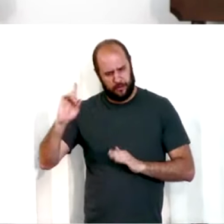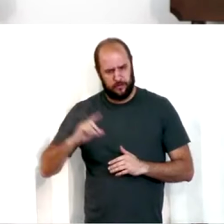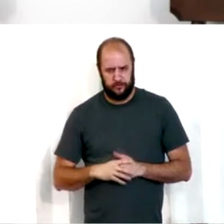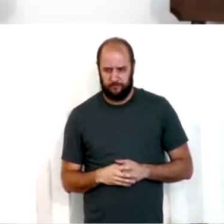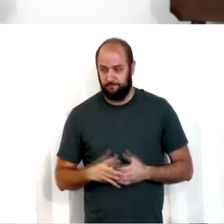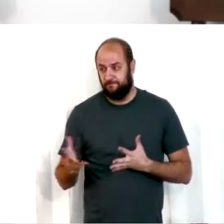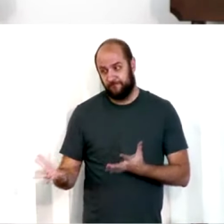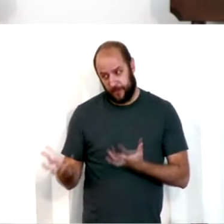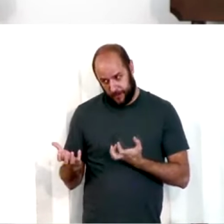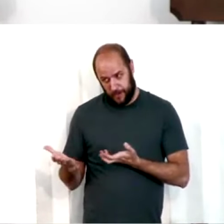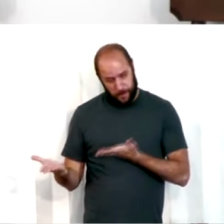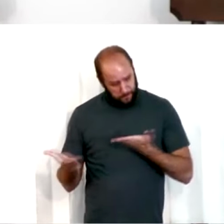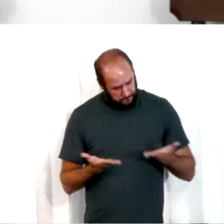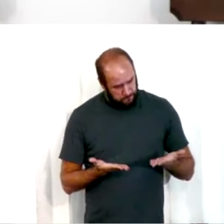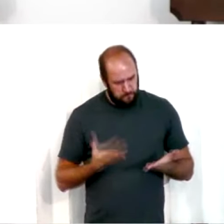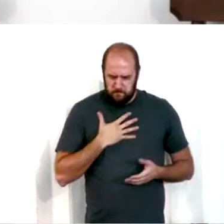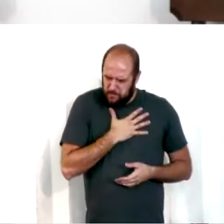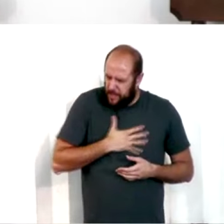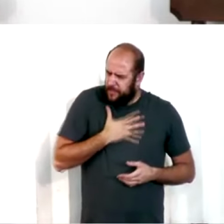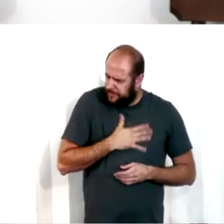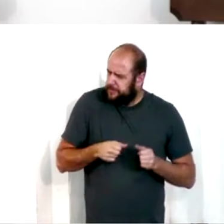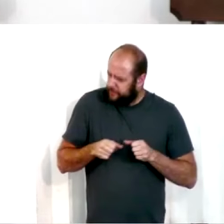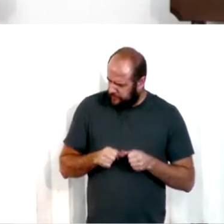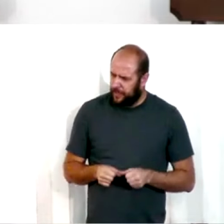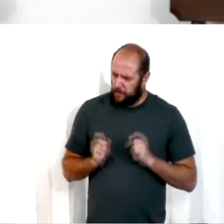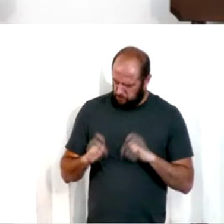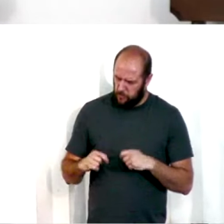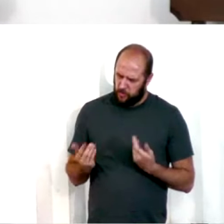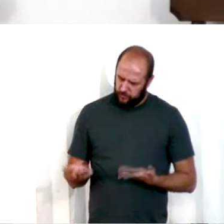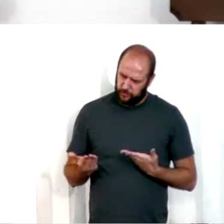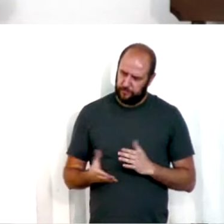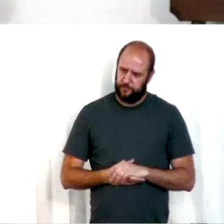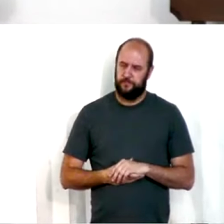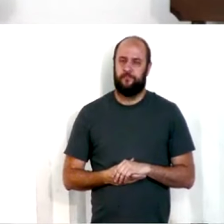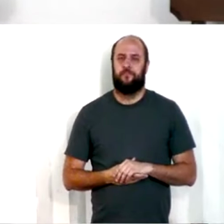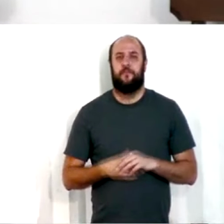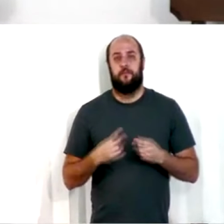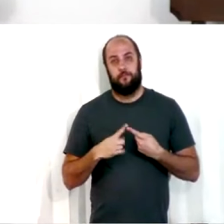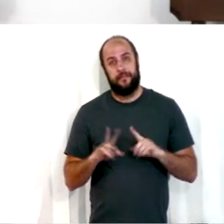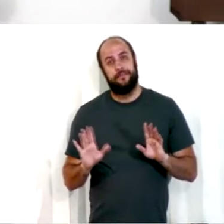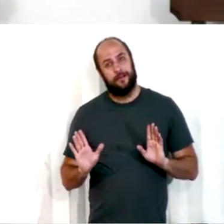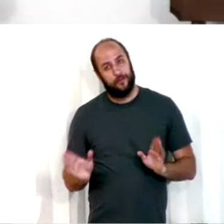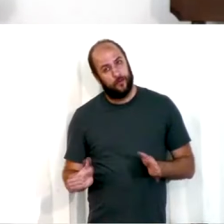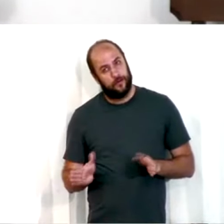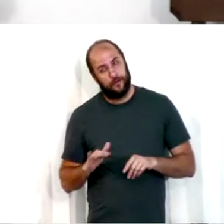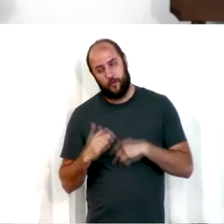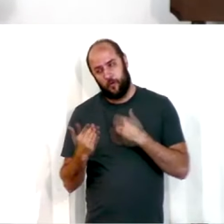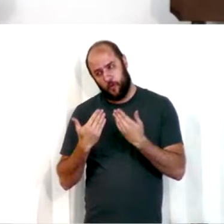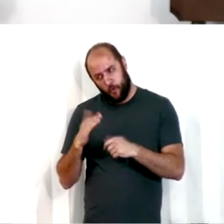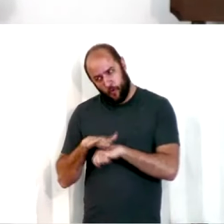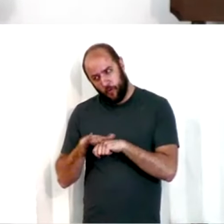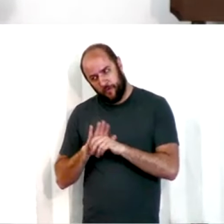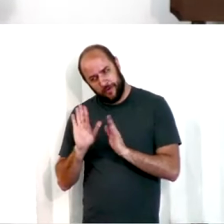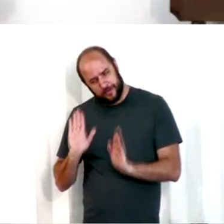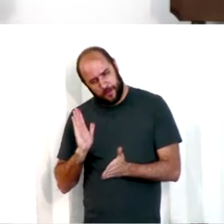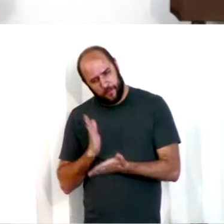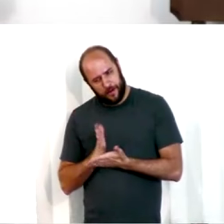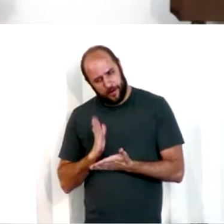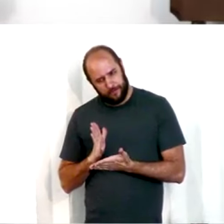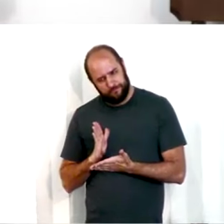vocês quiserem ficar conosco, vai ser um prazer ter vocês em nosso meio. Mas agora a gente vai parar de conversar e a gente vai cultuar a Deus.